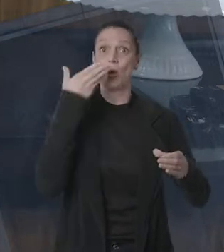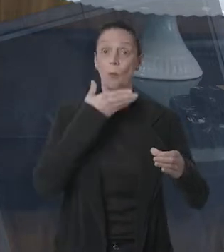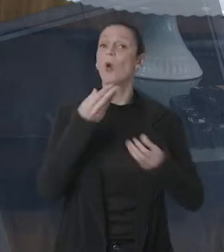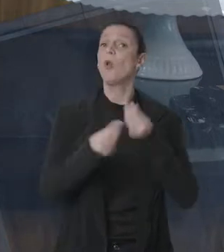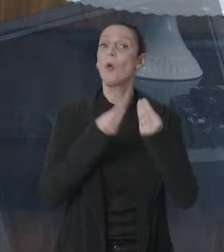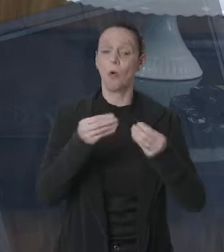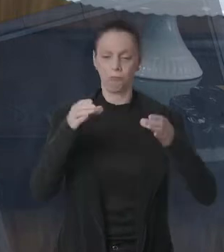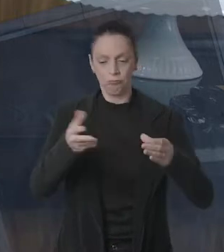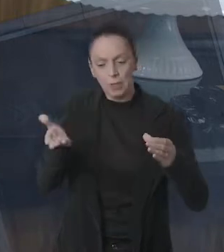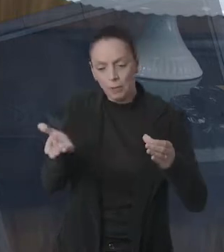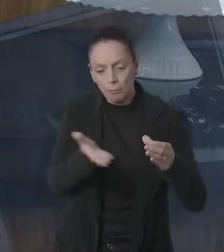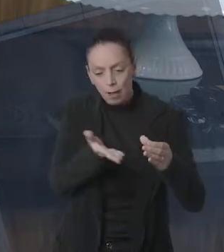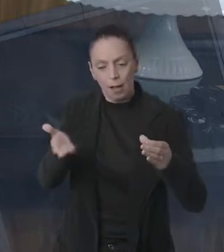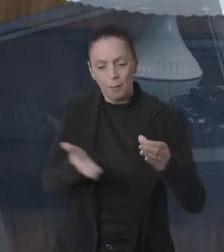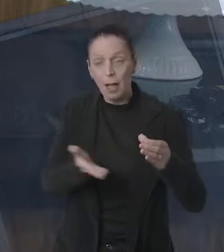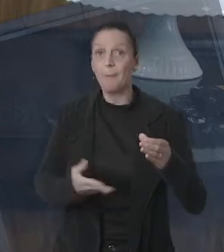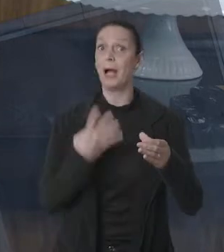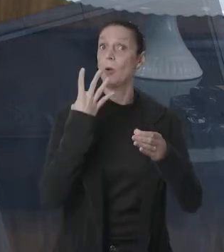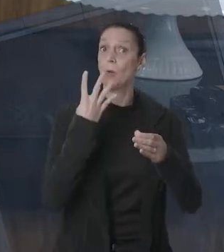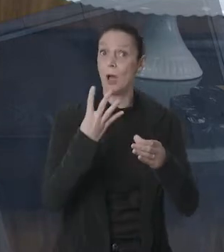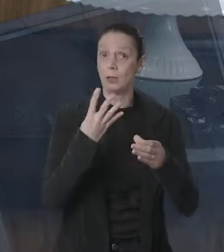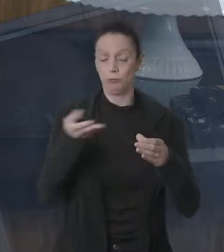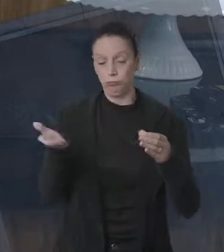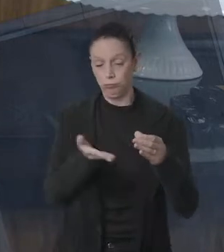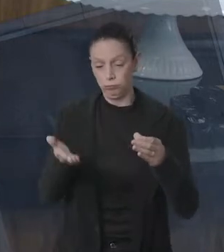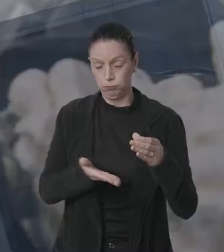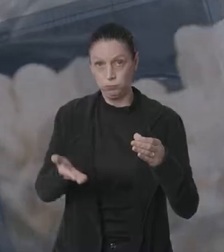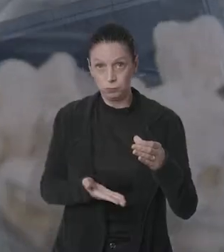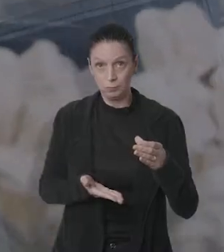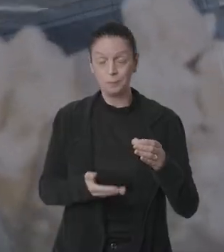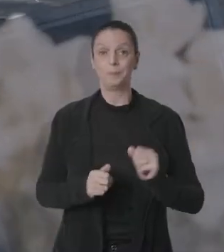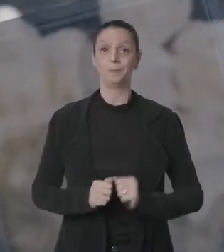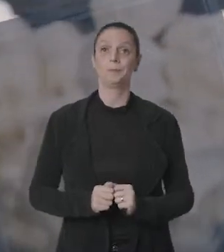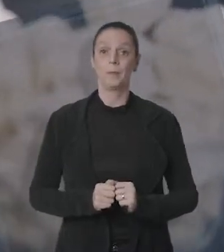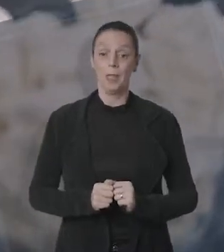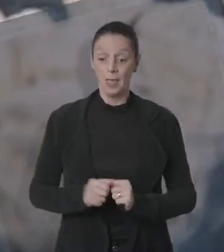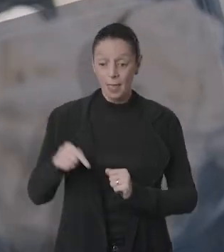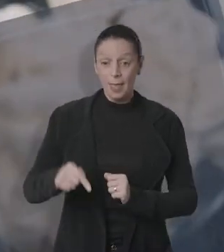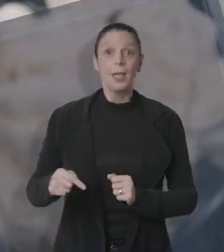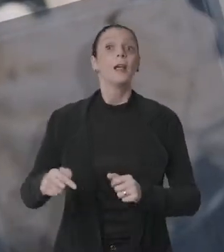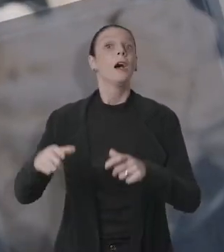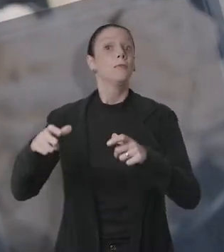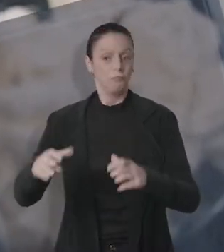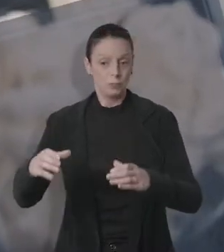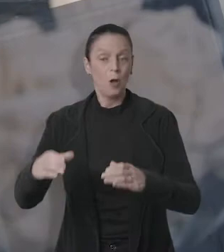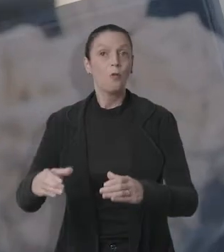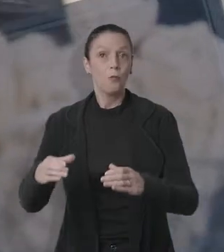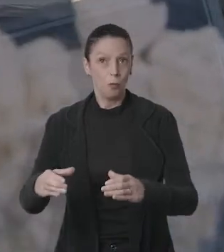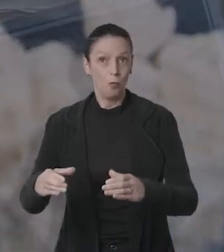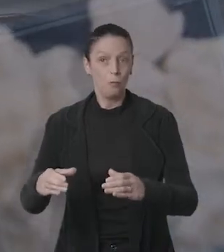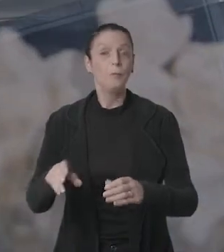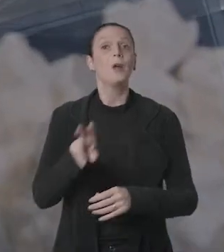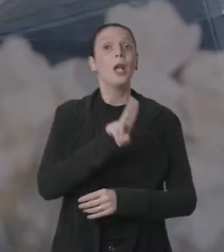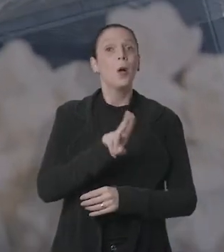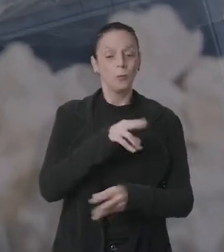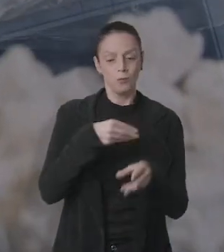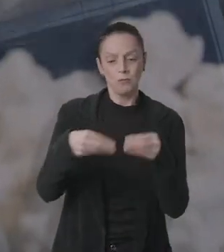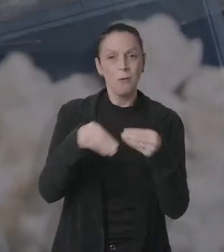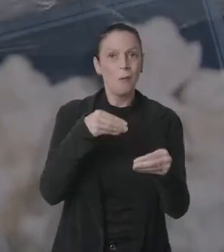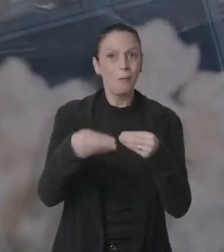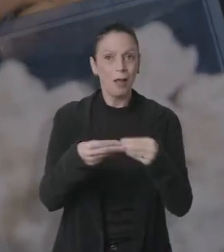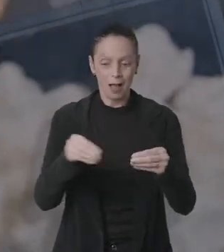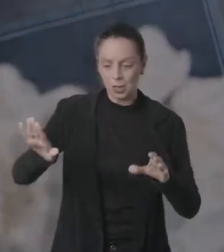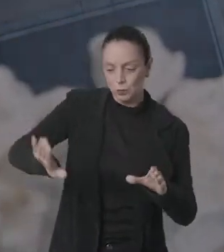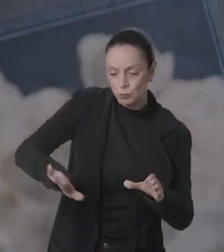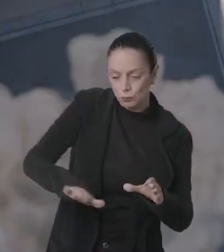cortadas em 4 partes, tá? Eu começo colocando a massa no fundo da própria forma que